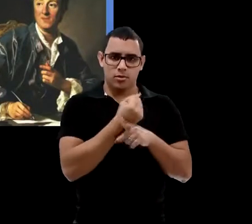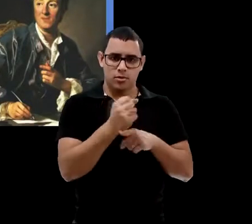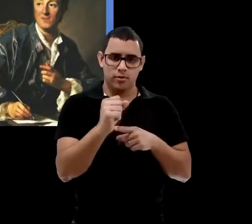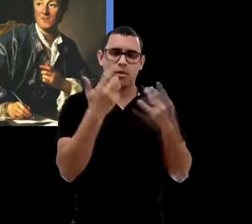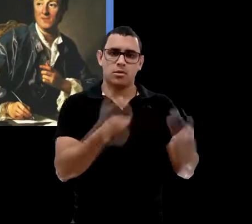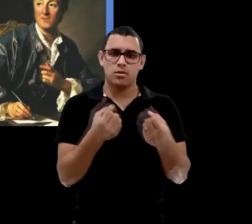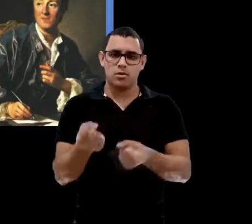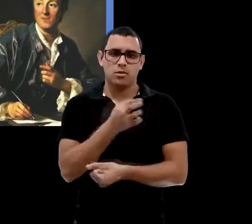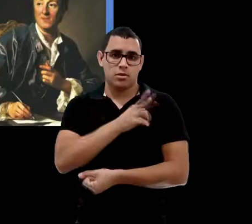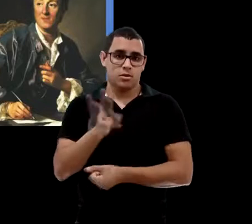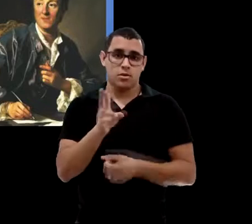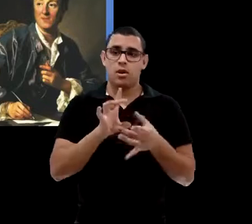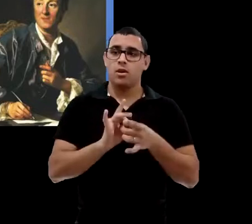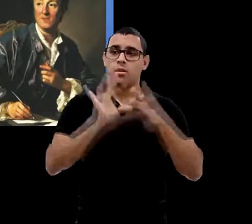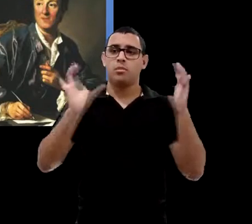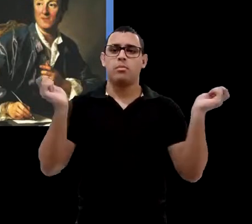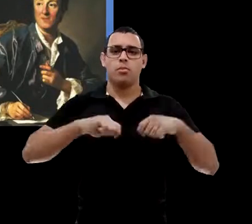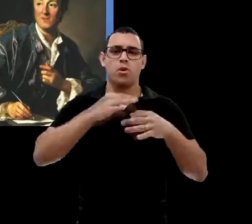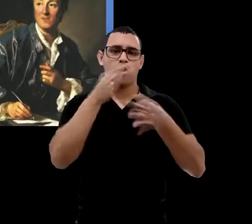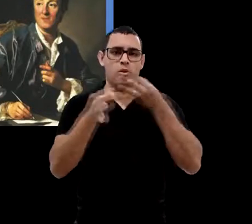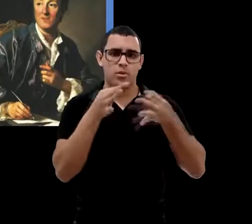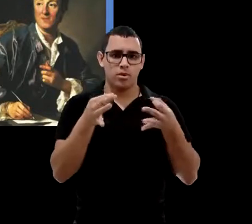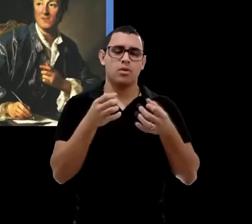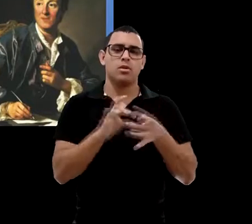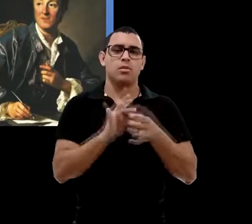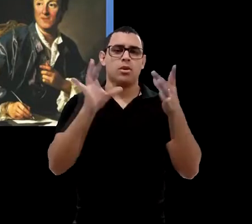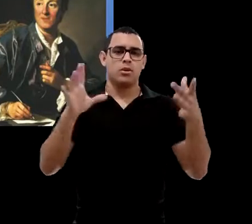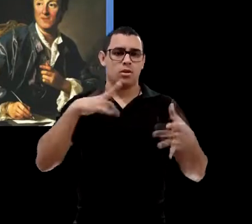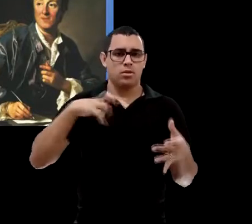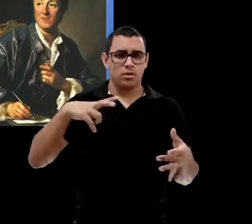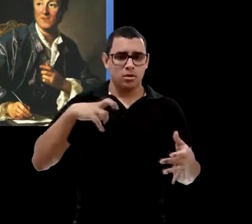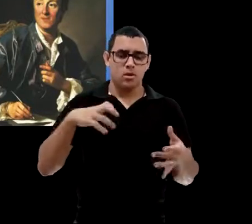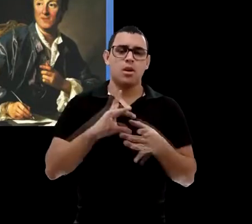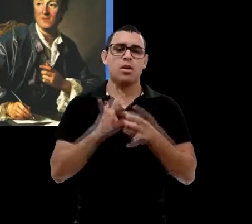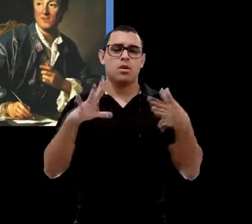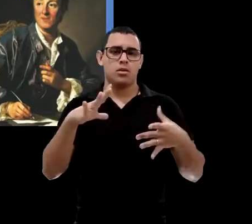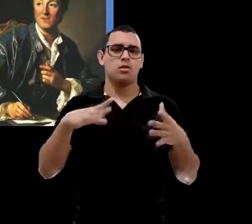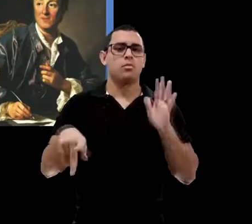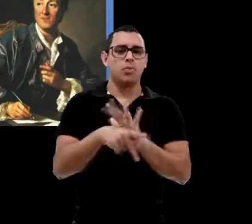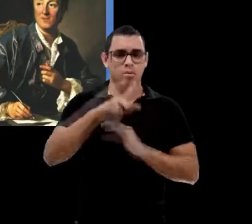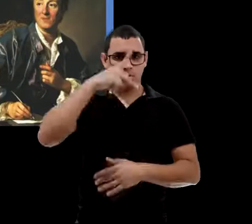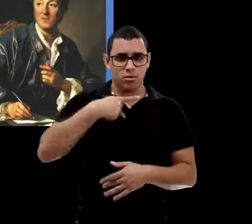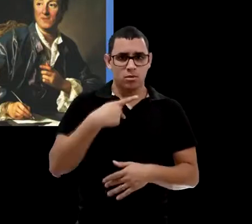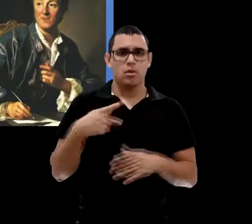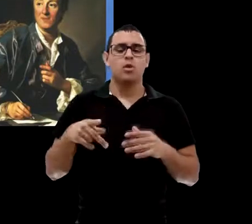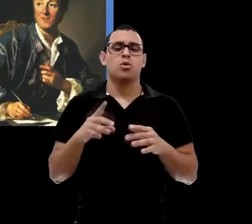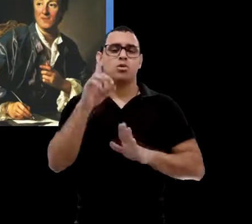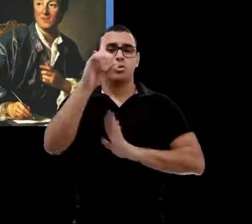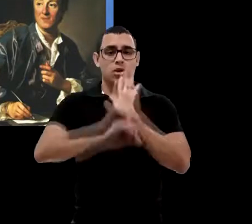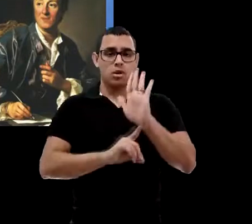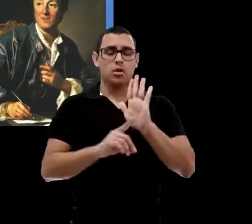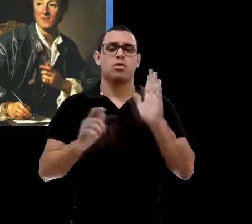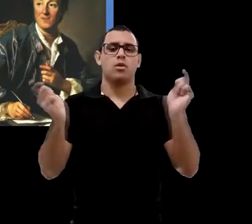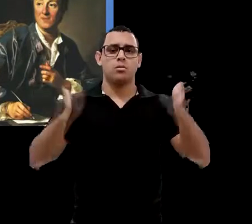a tolerância religiosa, a tolerância filosófica, né? A liberdade de expressão, a liberdade pessoal e social, o direito à